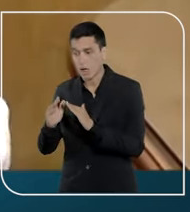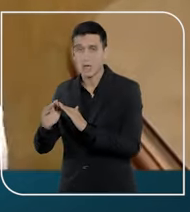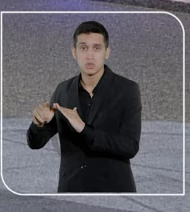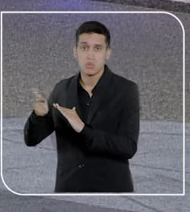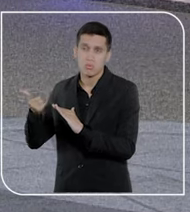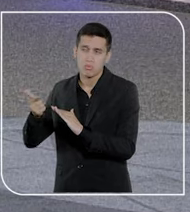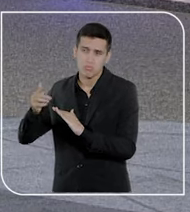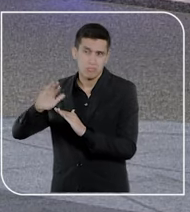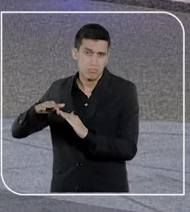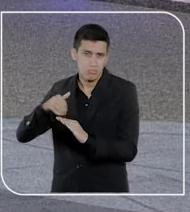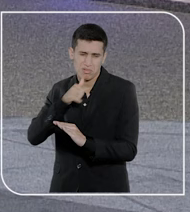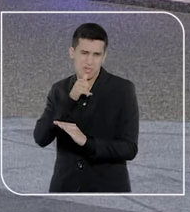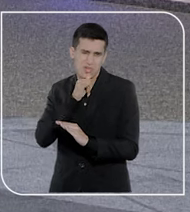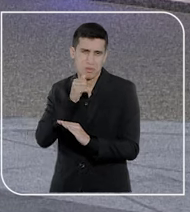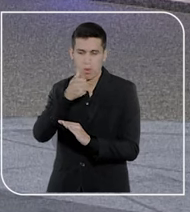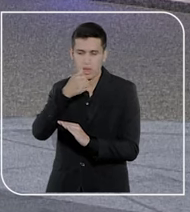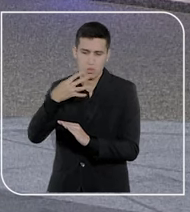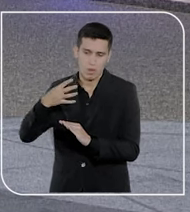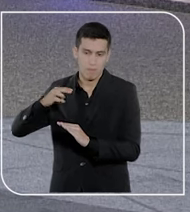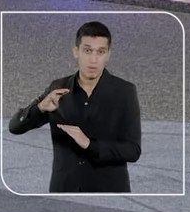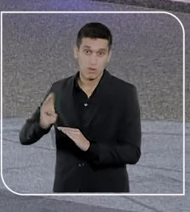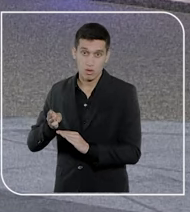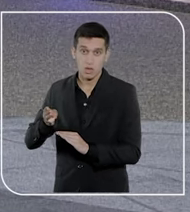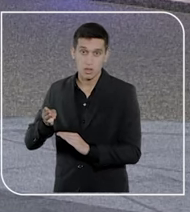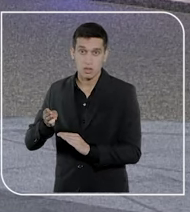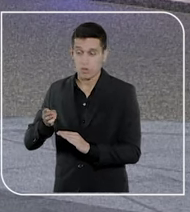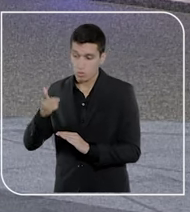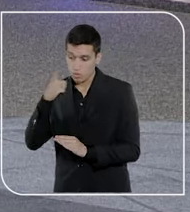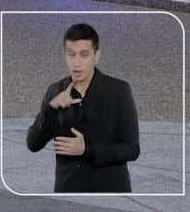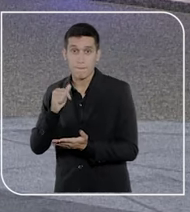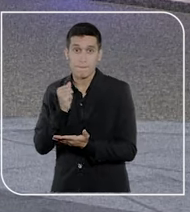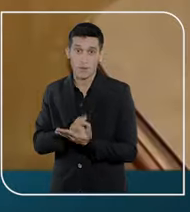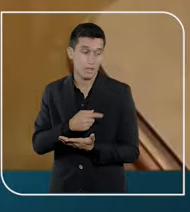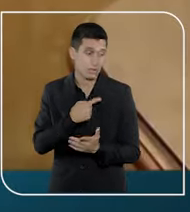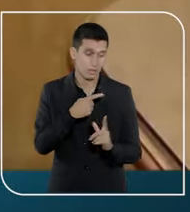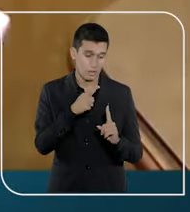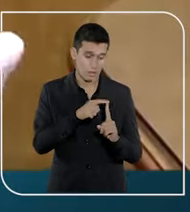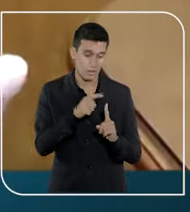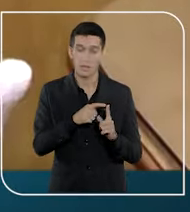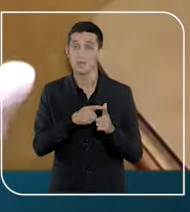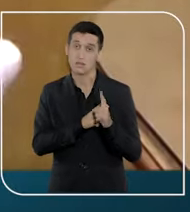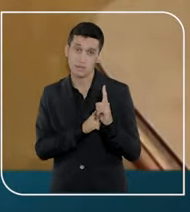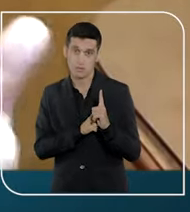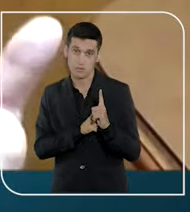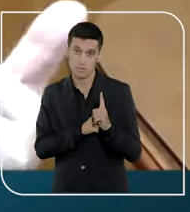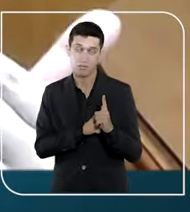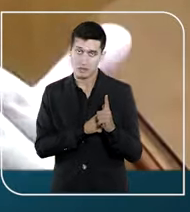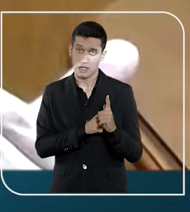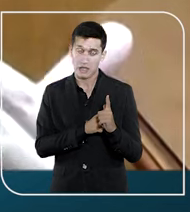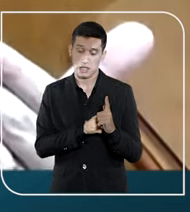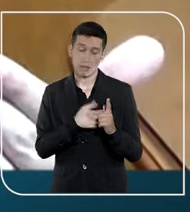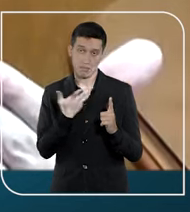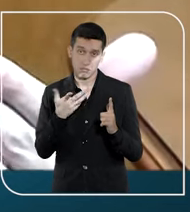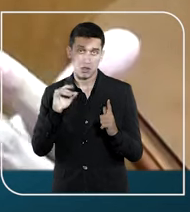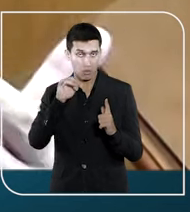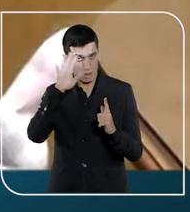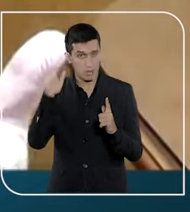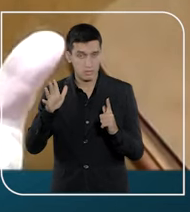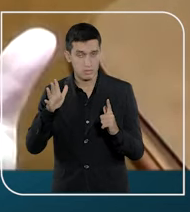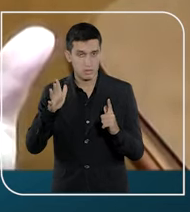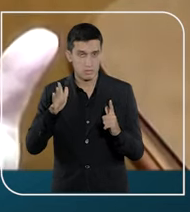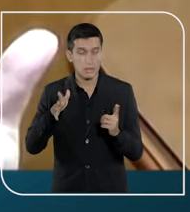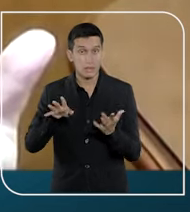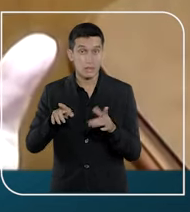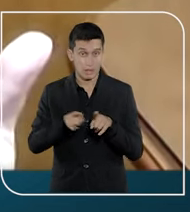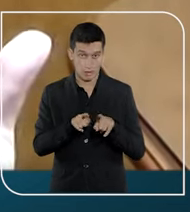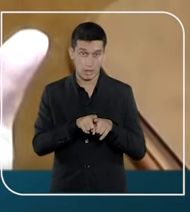Resumindo, a ideia para mim é essa. Agora, existem limitações na lei? Sim, existem limitações na lei. Está